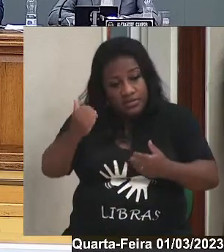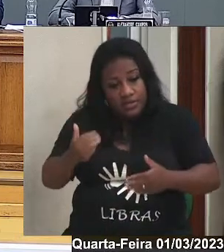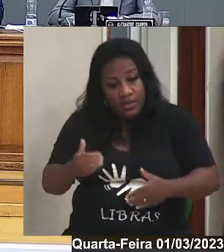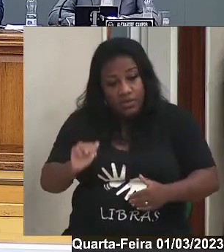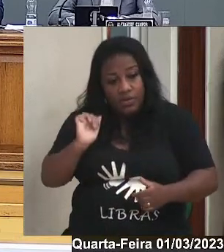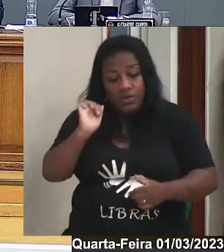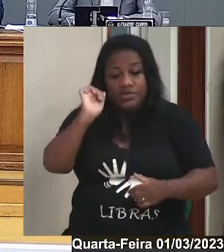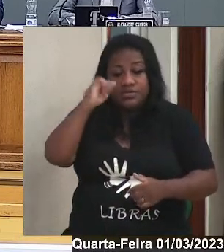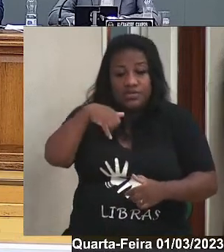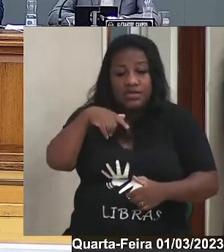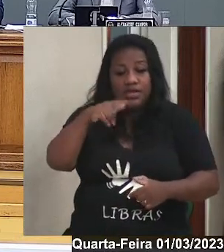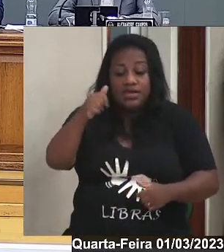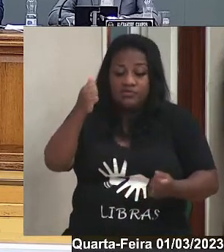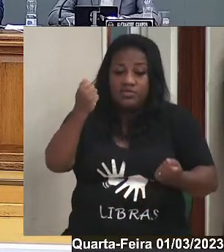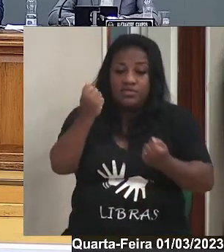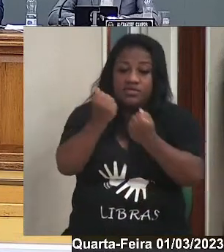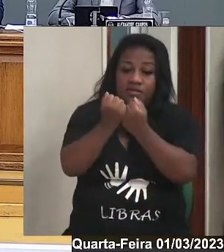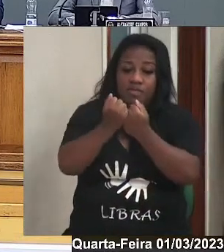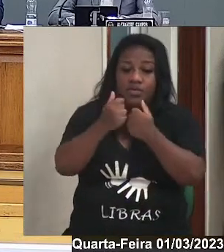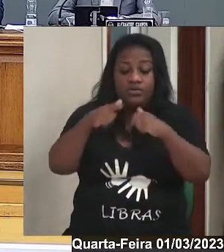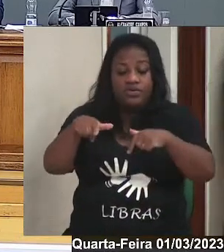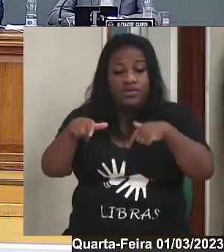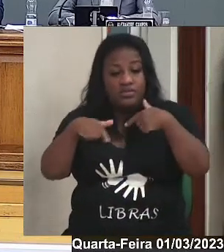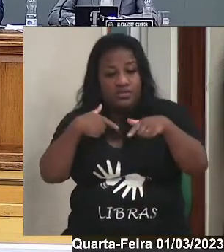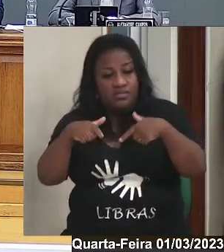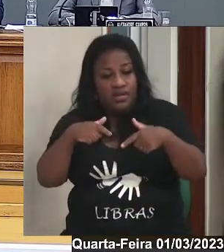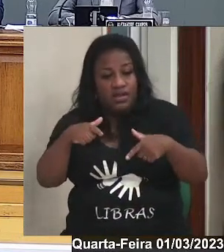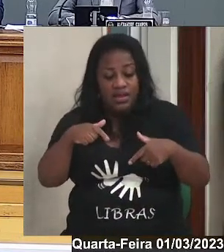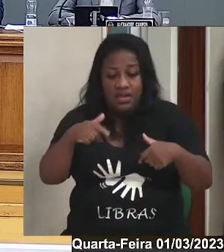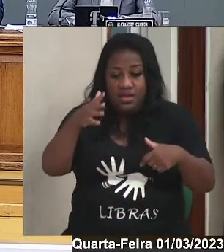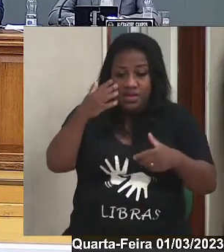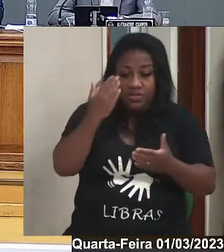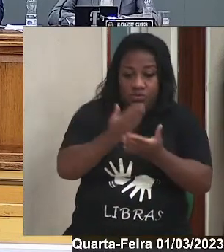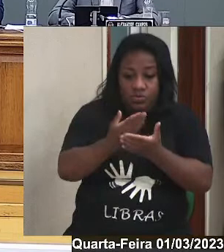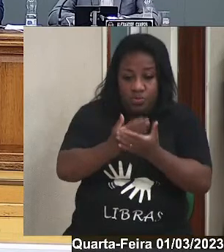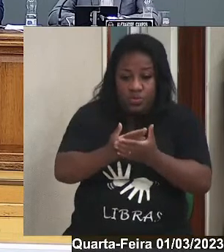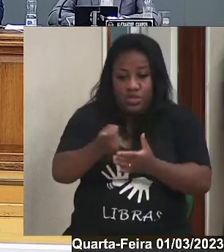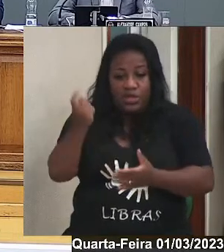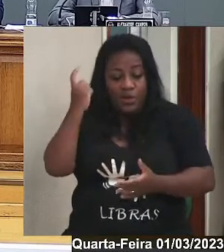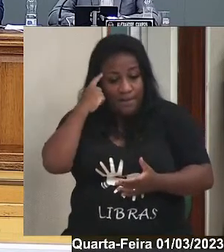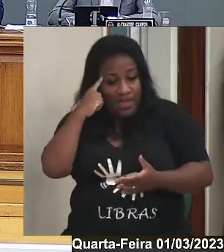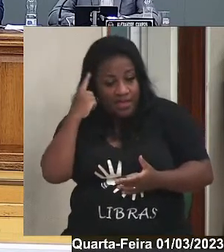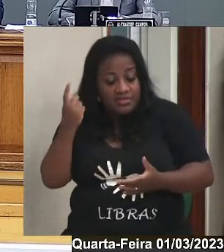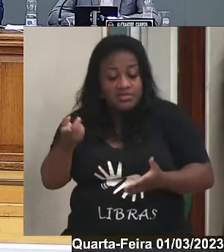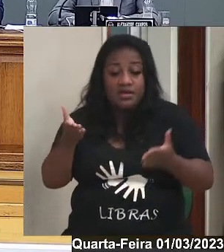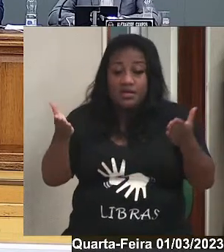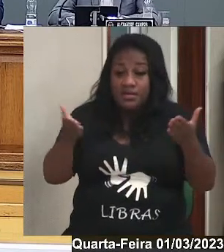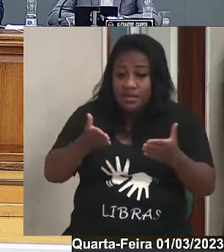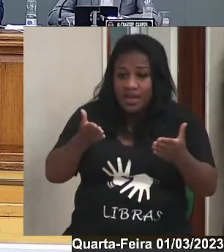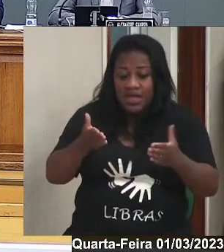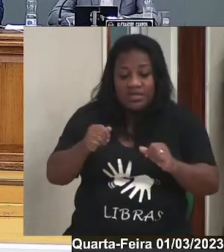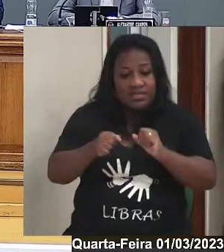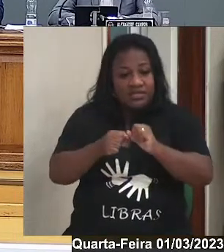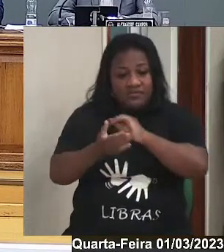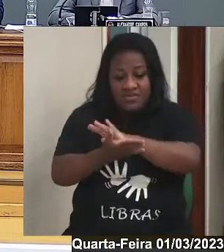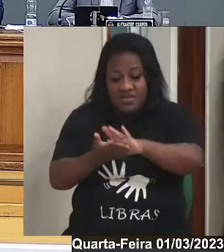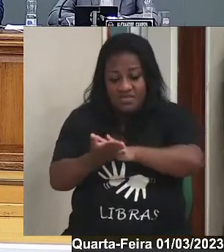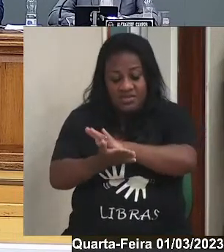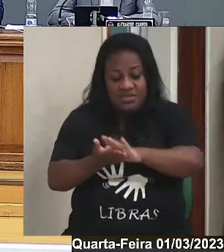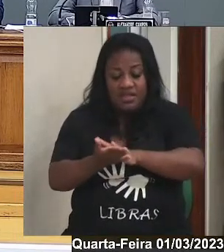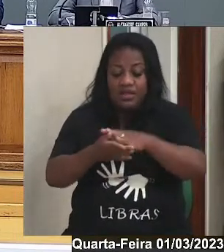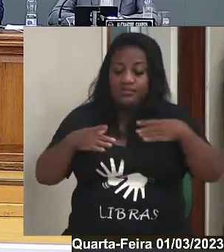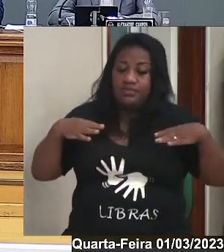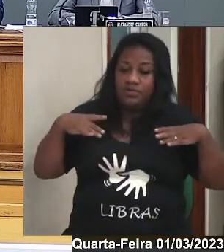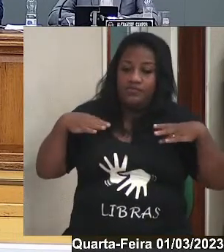trabalhador. É que vocês apoiam o partido dos trabalhadores que não trabalham, dos estudantes que não pensam e daqueles que não fazem nada e ficam